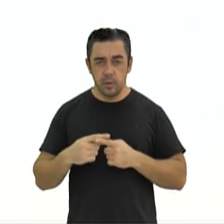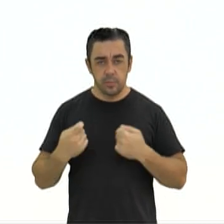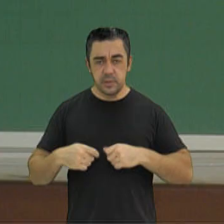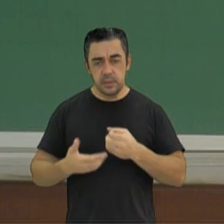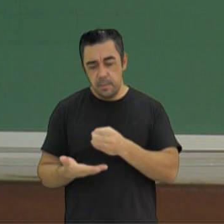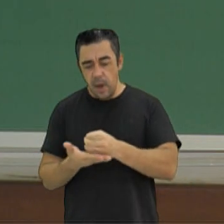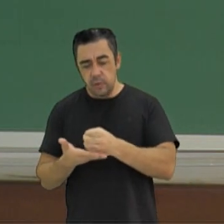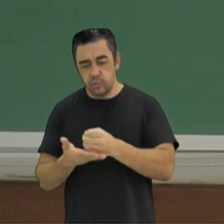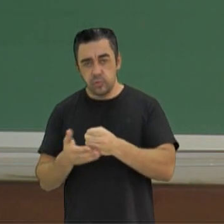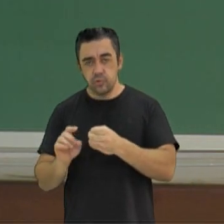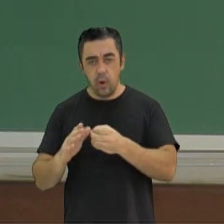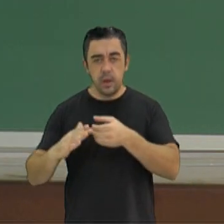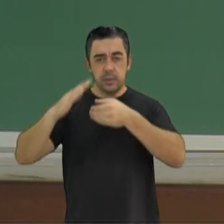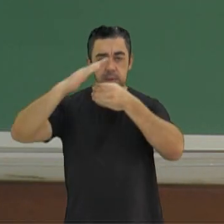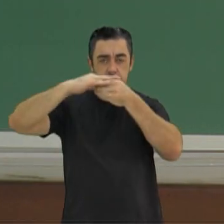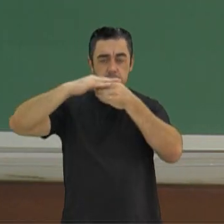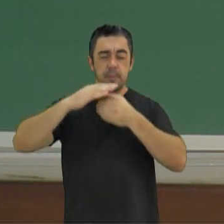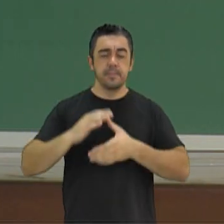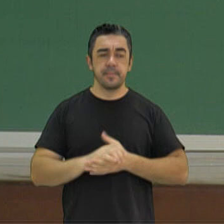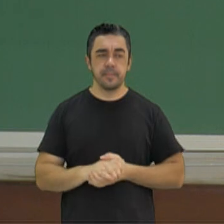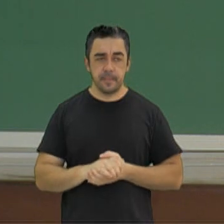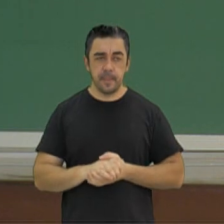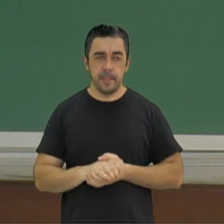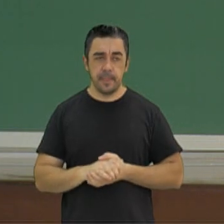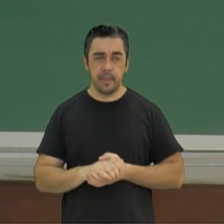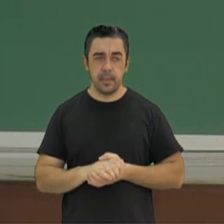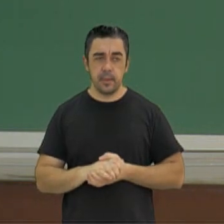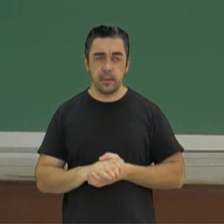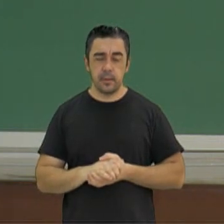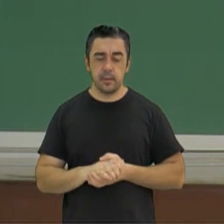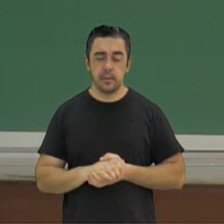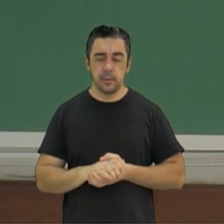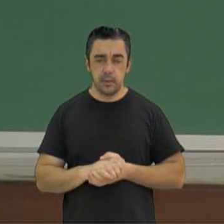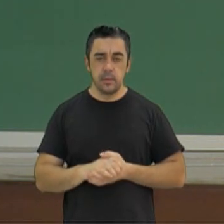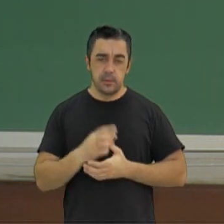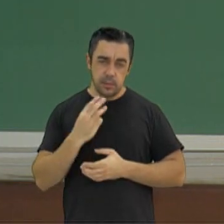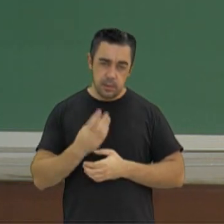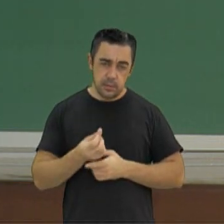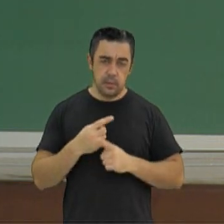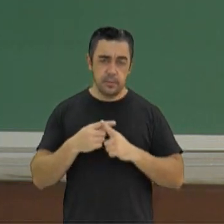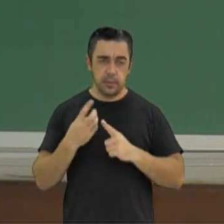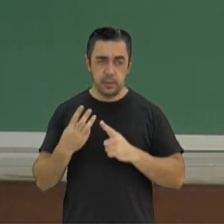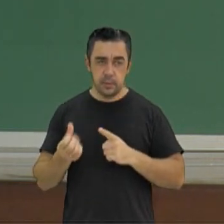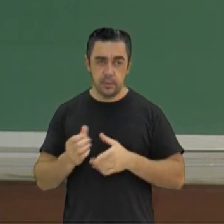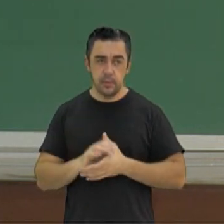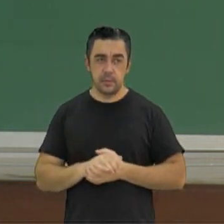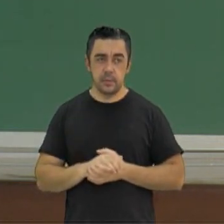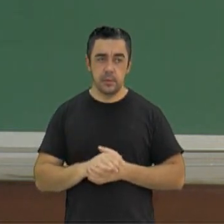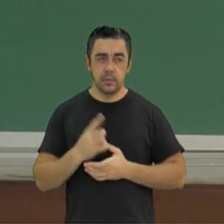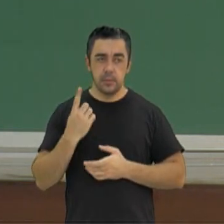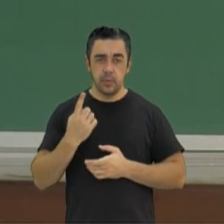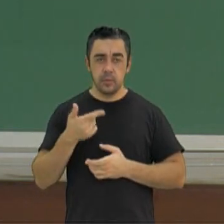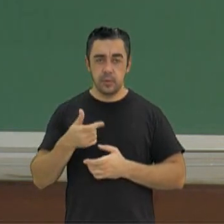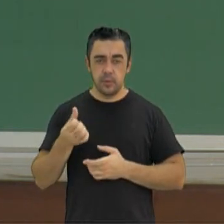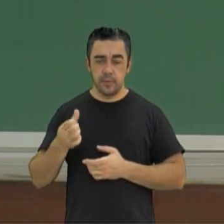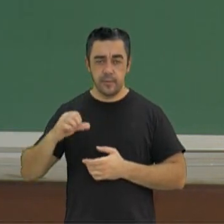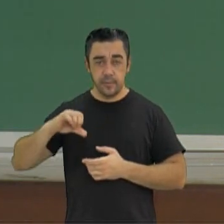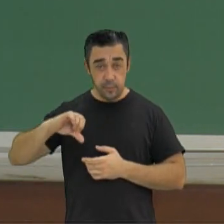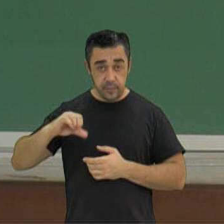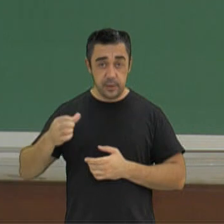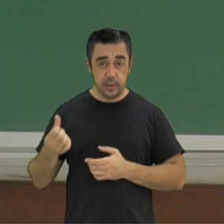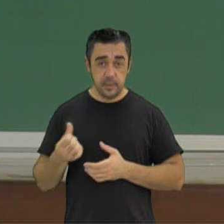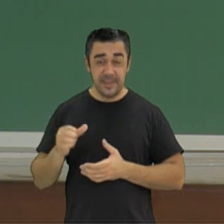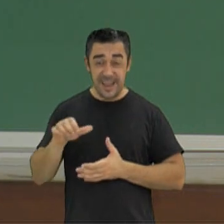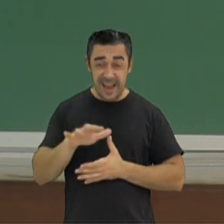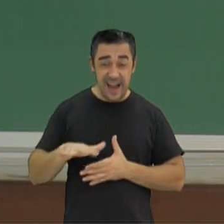inferior, você vai encapar só a superior, então é uma vez só. Ela é 36 por 36, 1.296. Logo, a